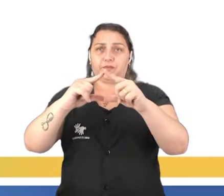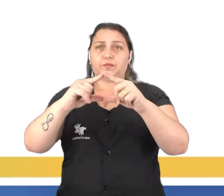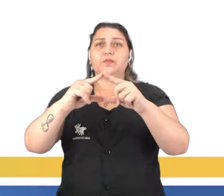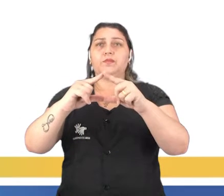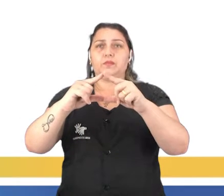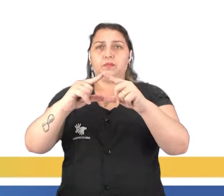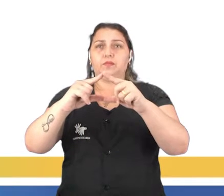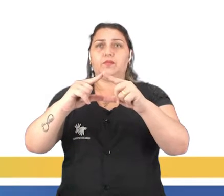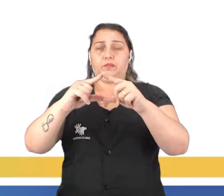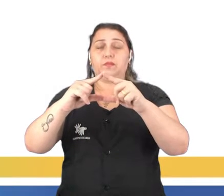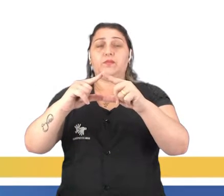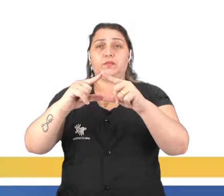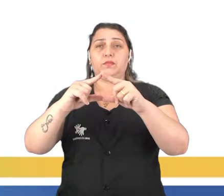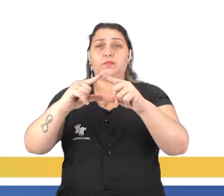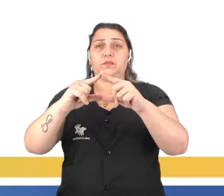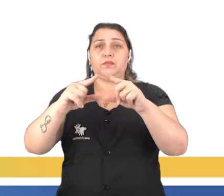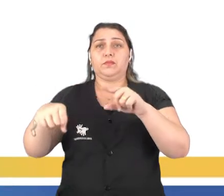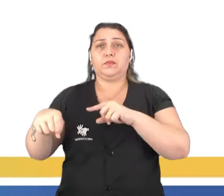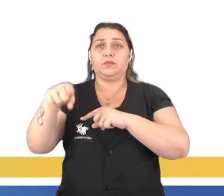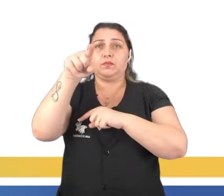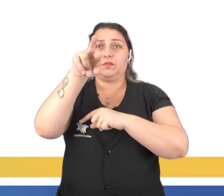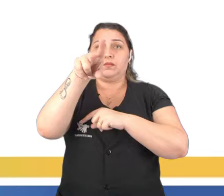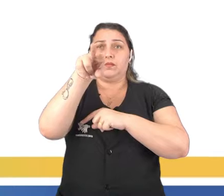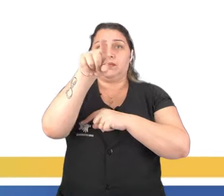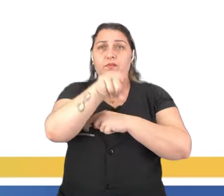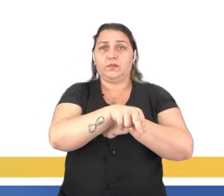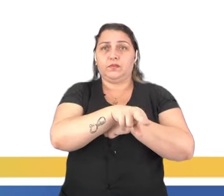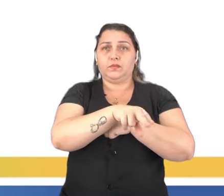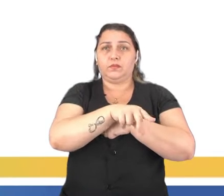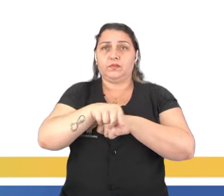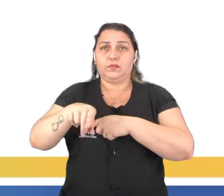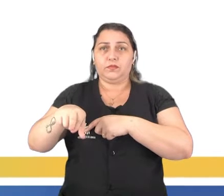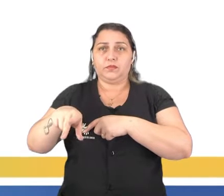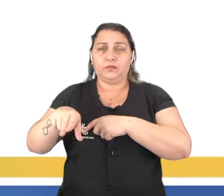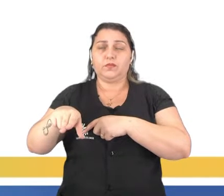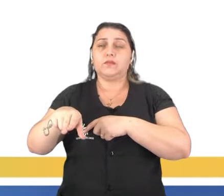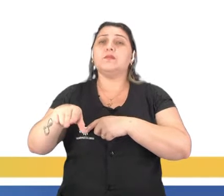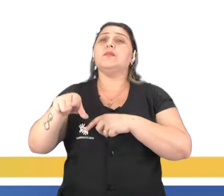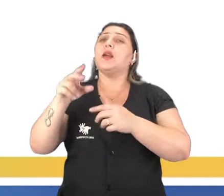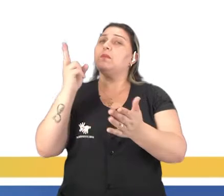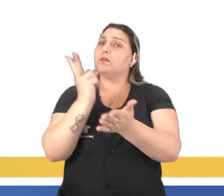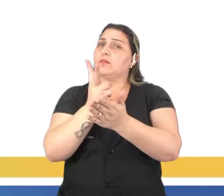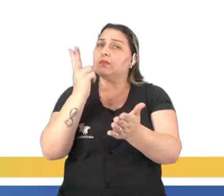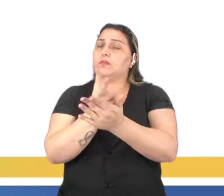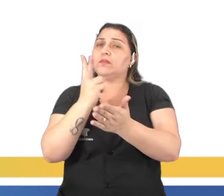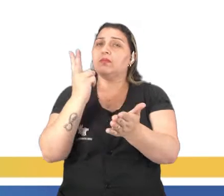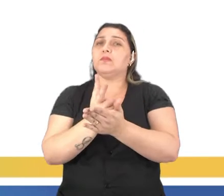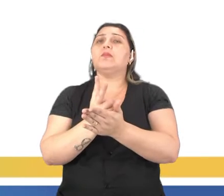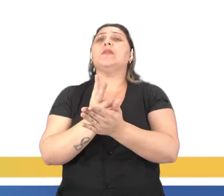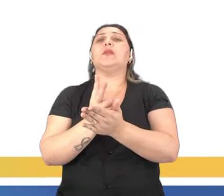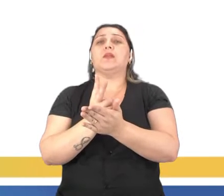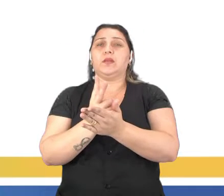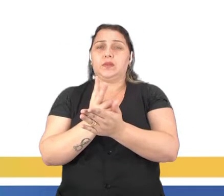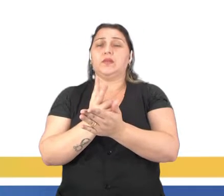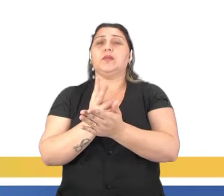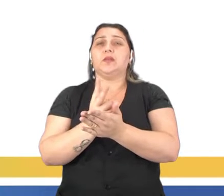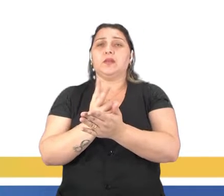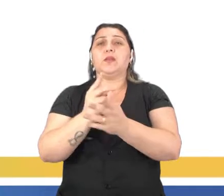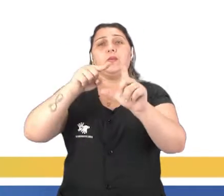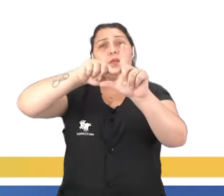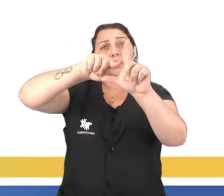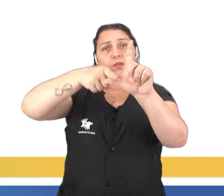um polígono regular, né? Por que ele é um polígono regular? Porque todos os seus lados possuem a mesma medida e todos os seus